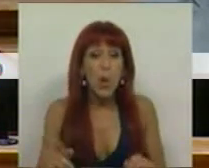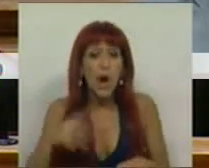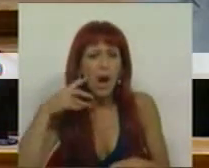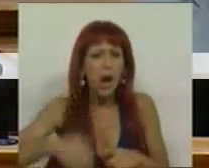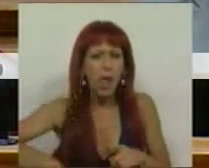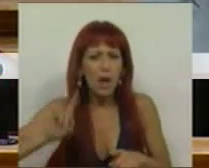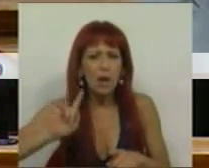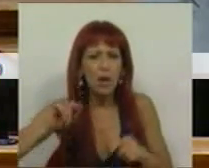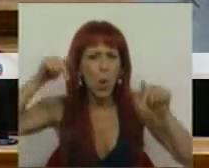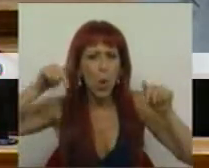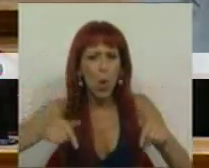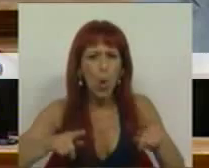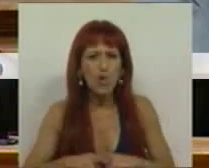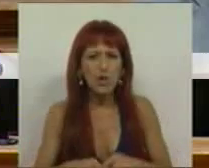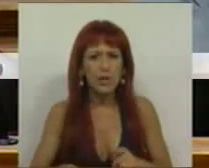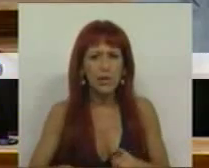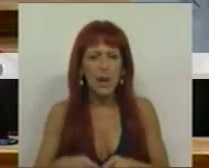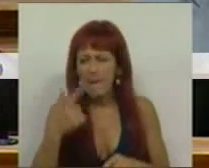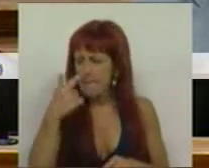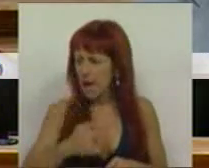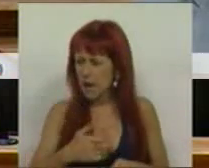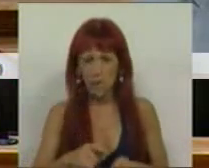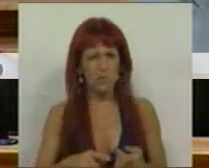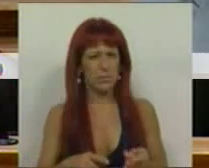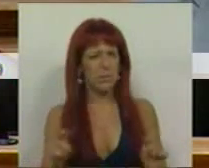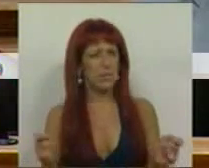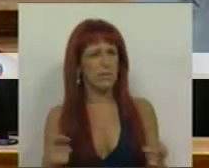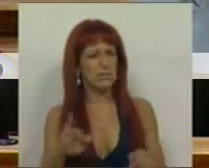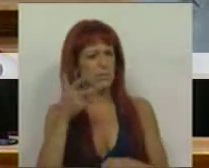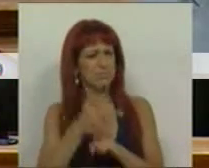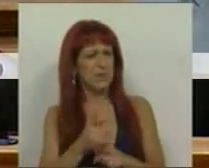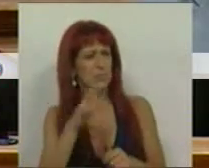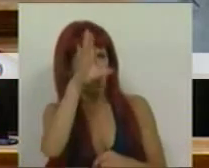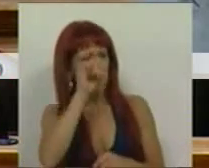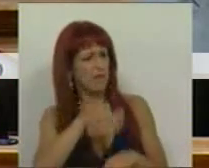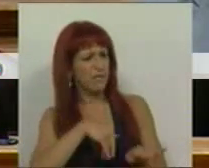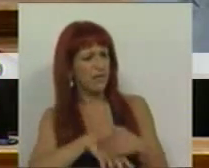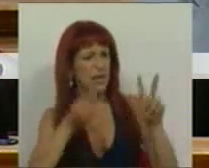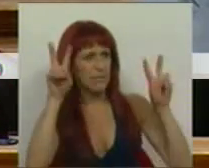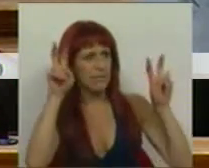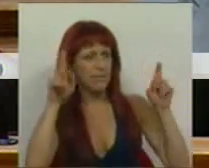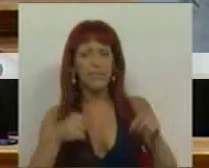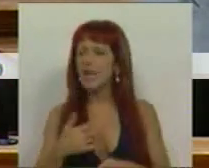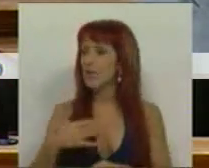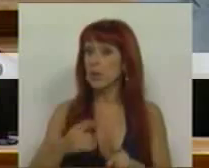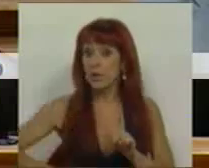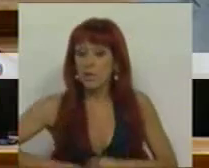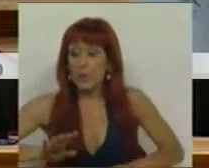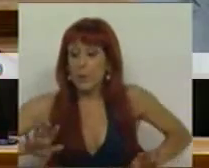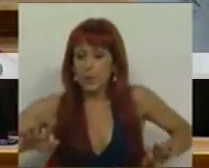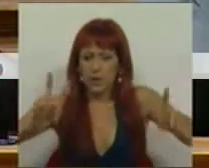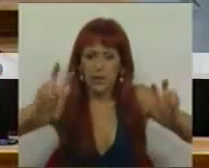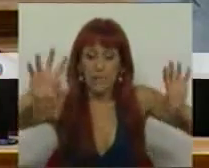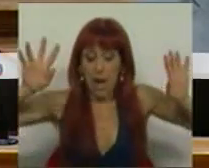por acaso que hoje pareceu haver um erro de casting por parte do Governo e uma vontade de fugir